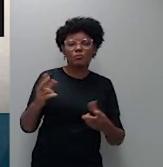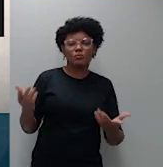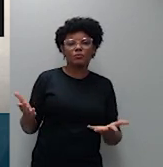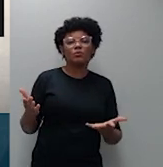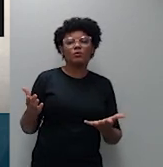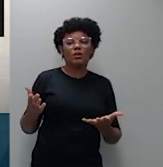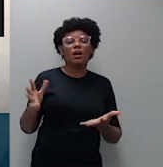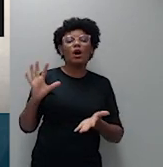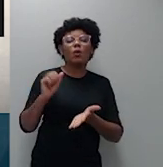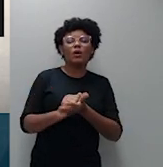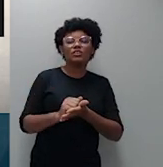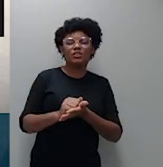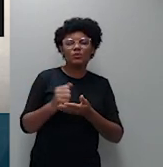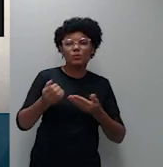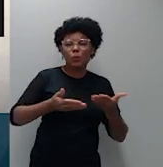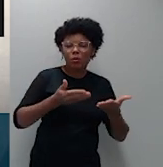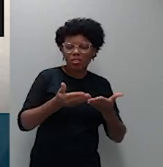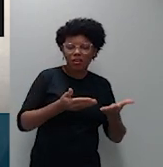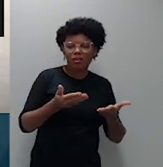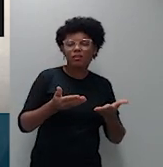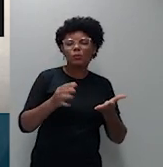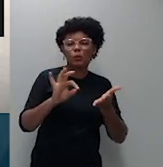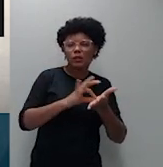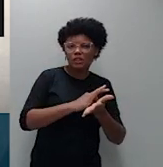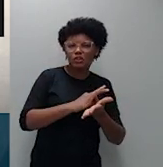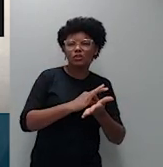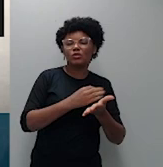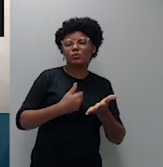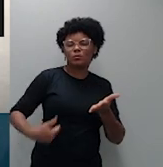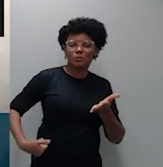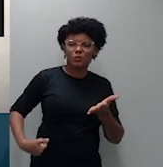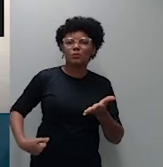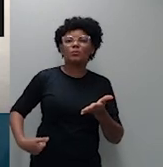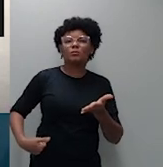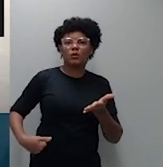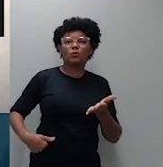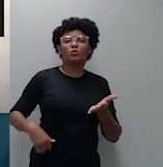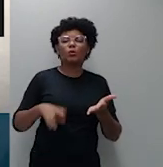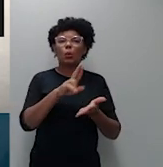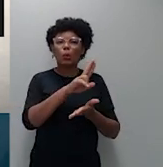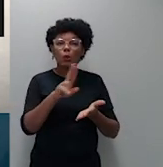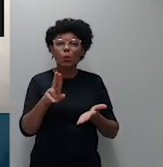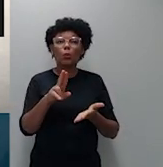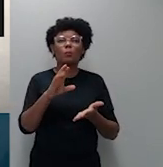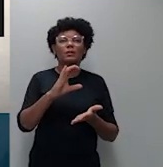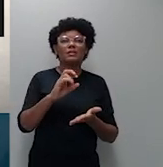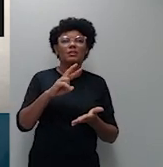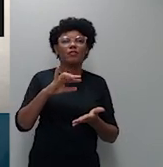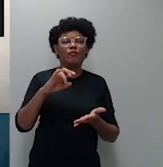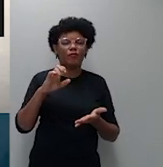cuidados com os registros públicos nome civis das pessoas